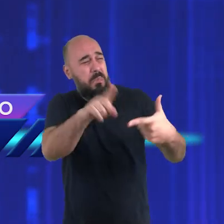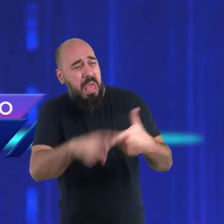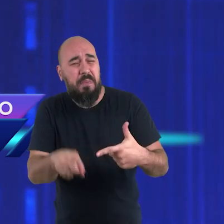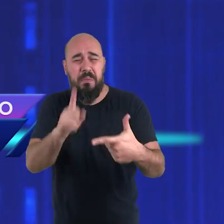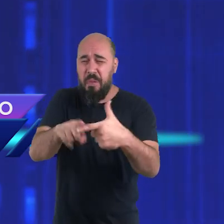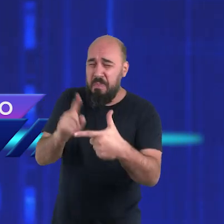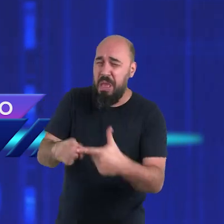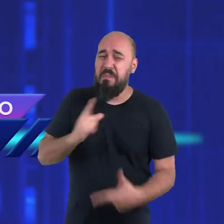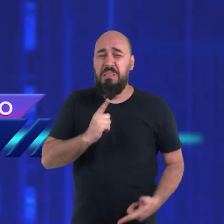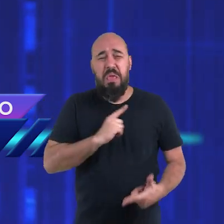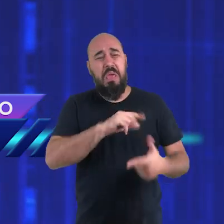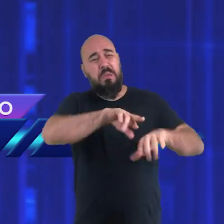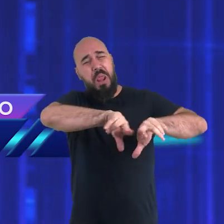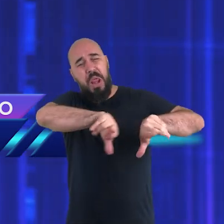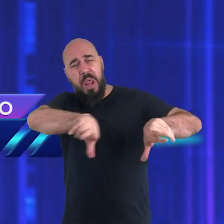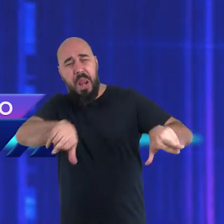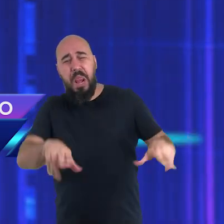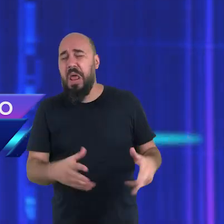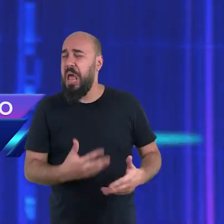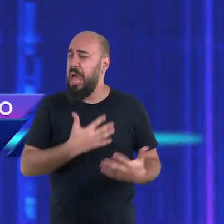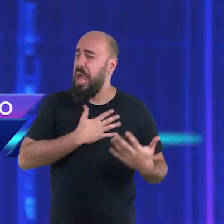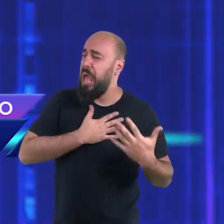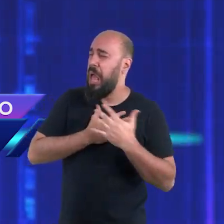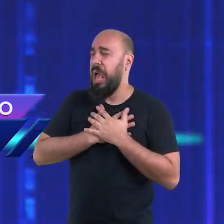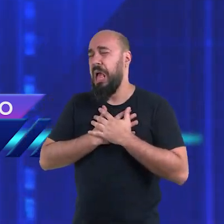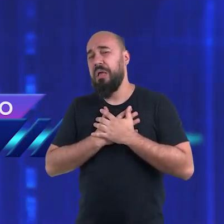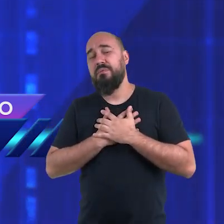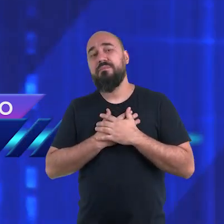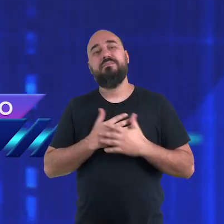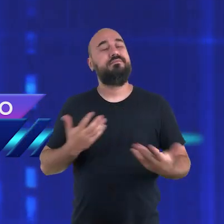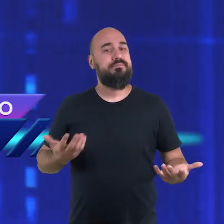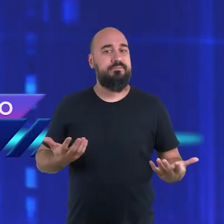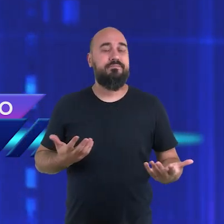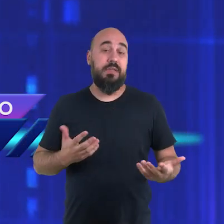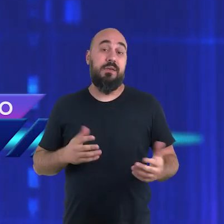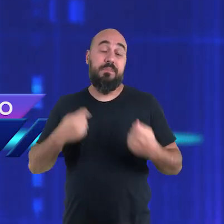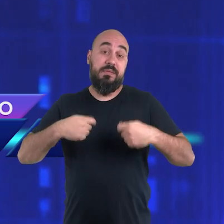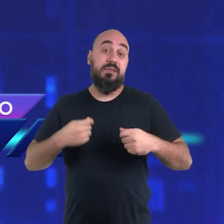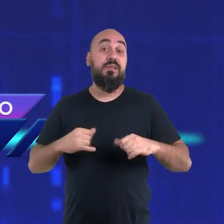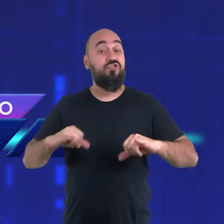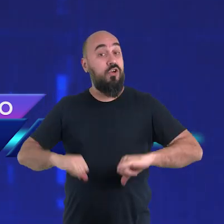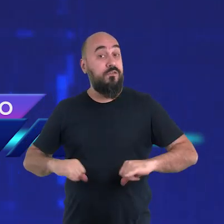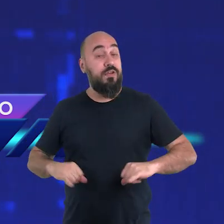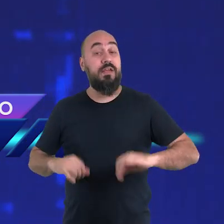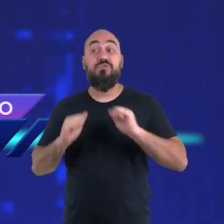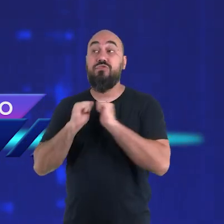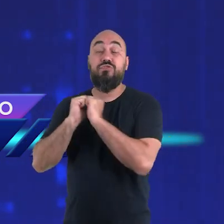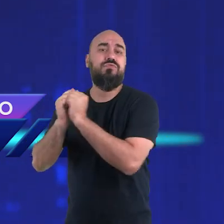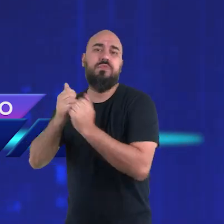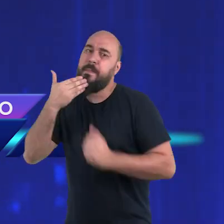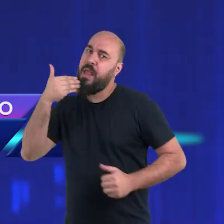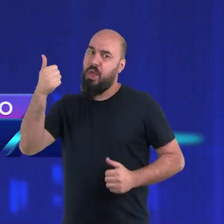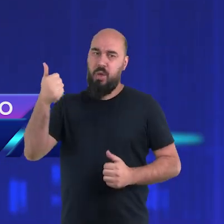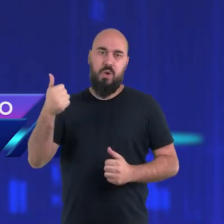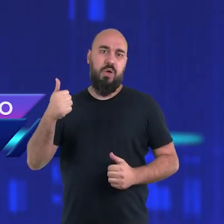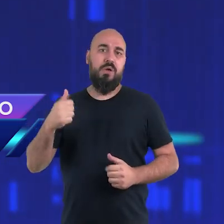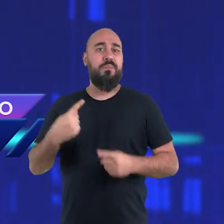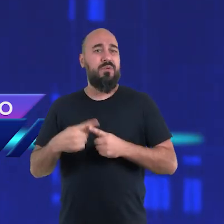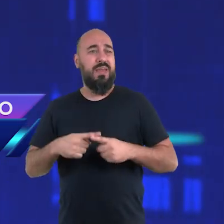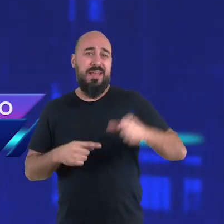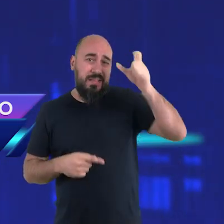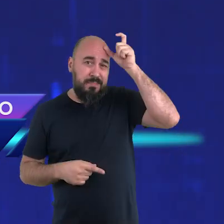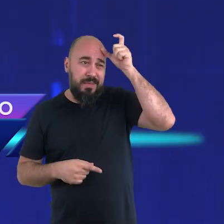deserto com o Senhor do que no cume do monte com o diabo. Melhor é sofrer ao lado de Deus do que ter alegrias ao lado do